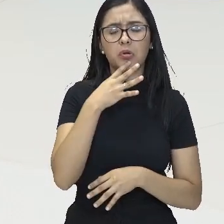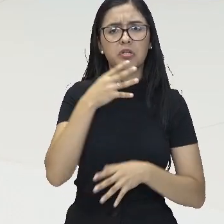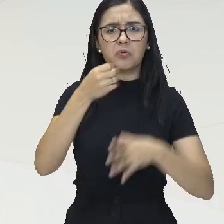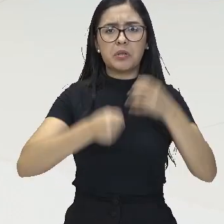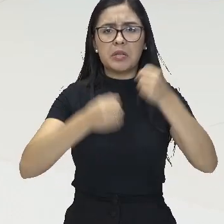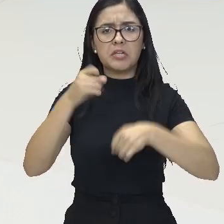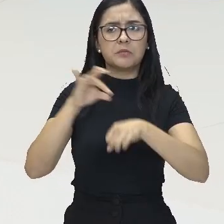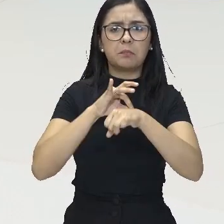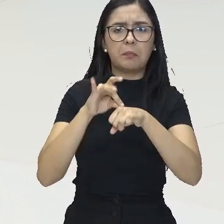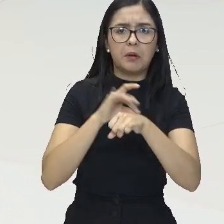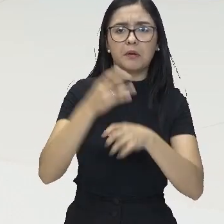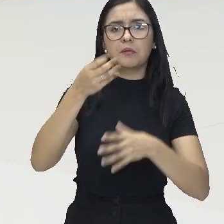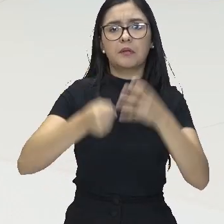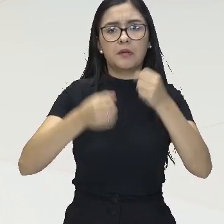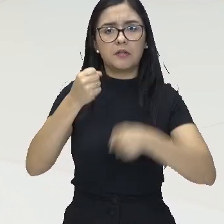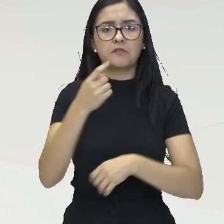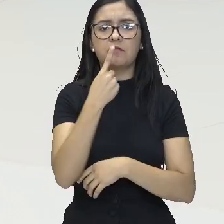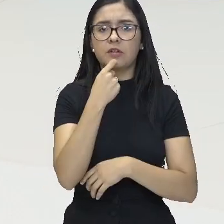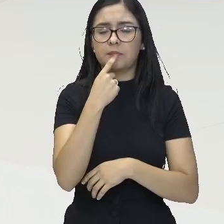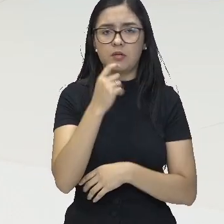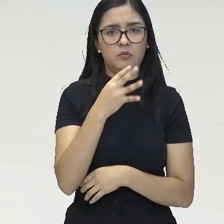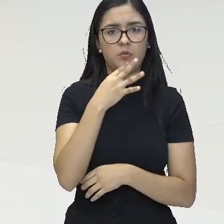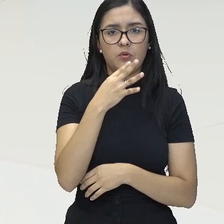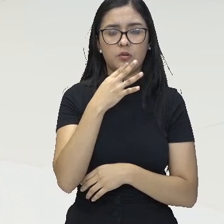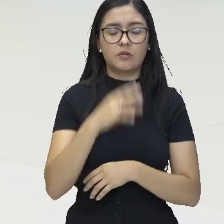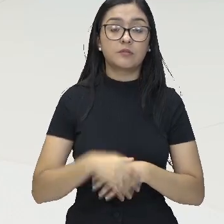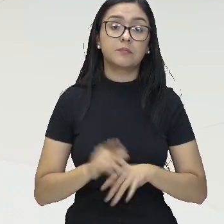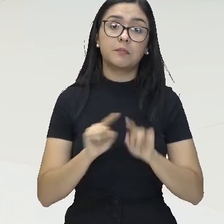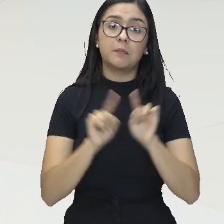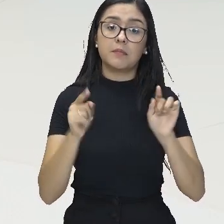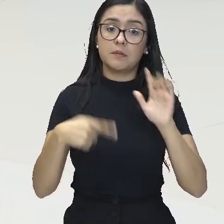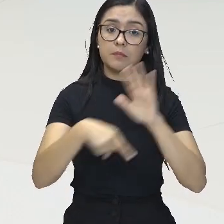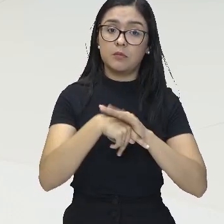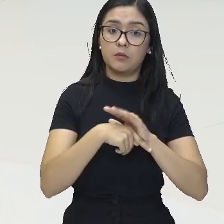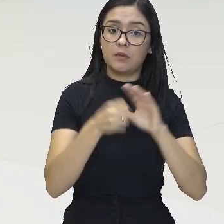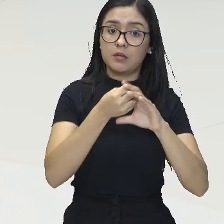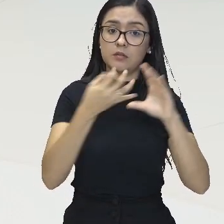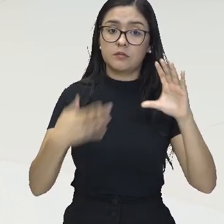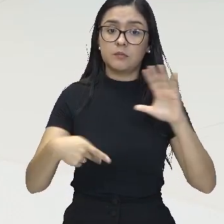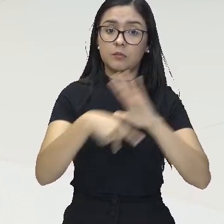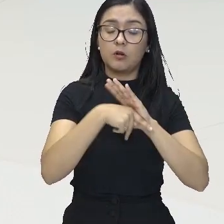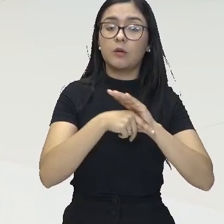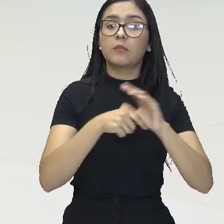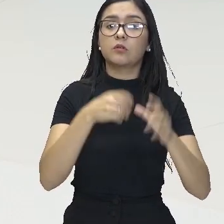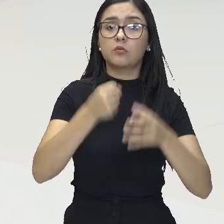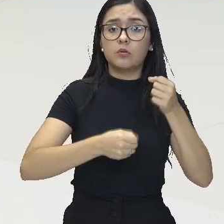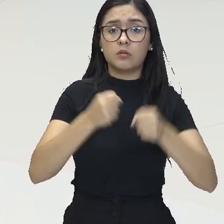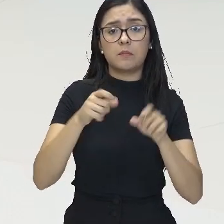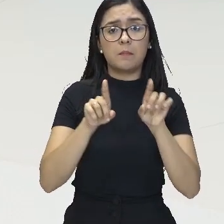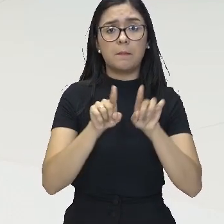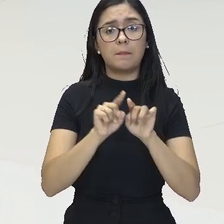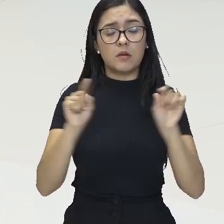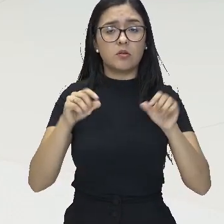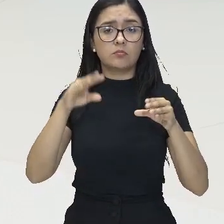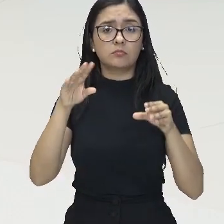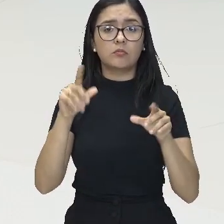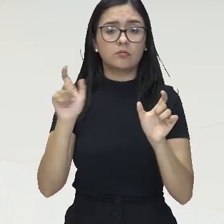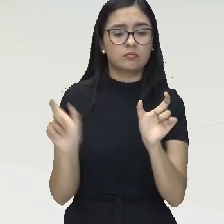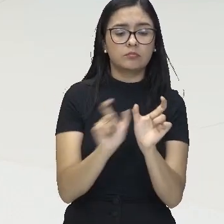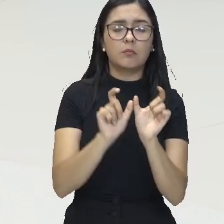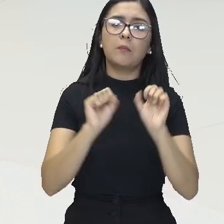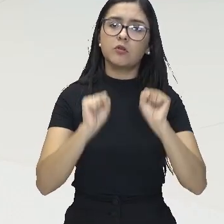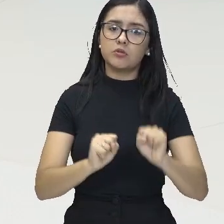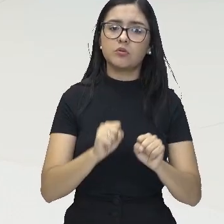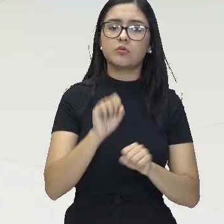leite vermelho, nada. Então, faz parte do leite. Eu apenas quis colocar, eu poderia dizer somente